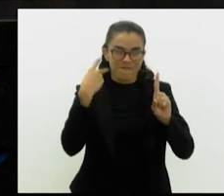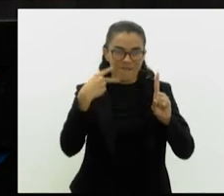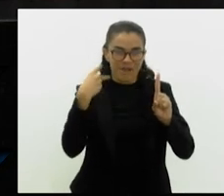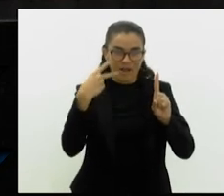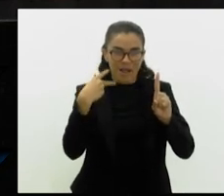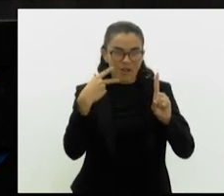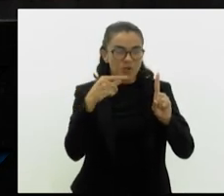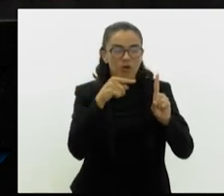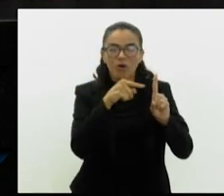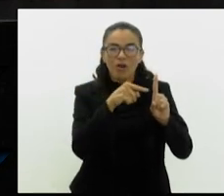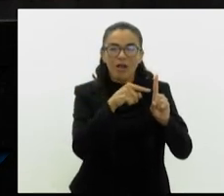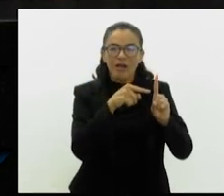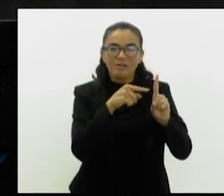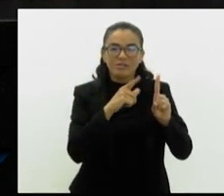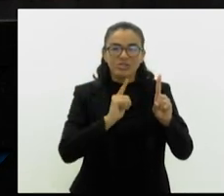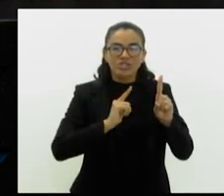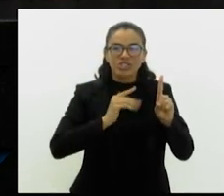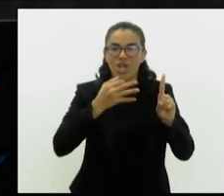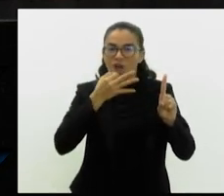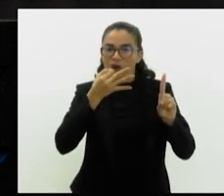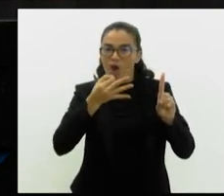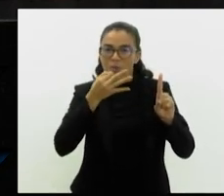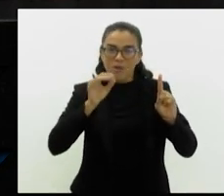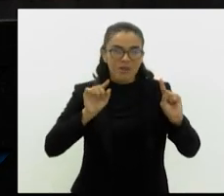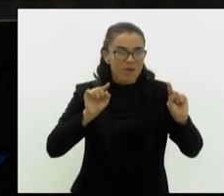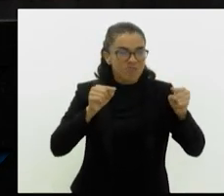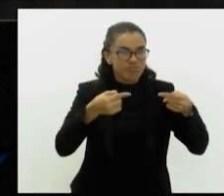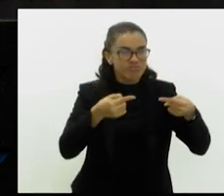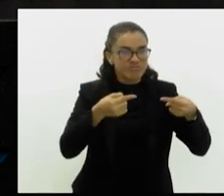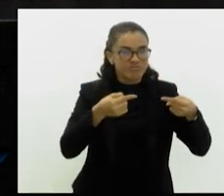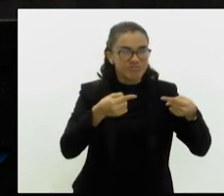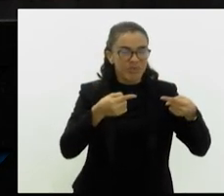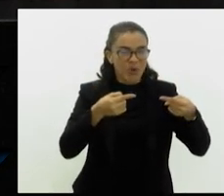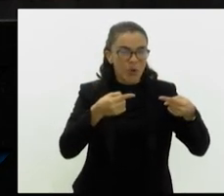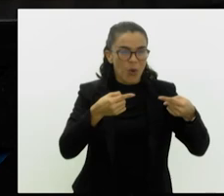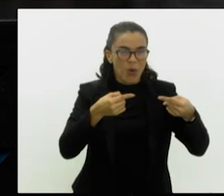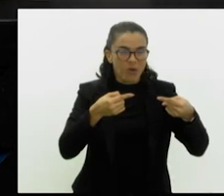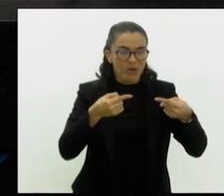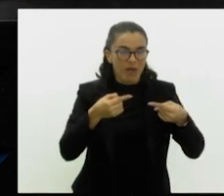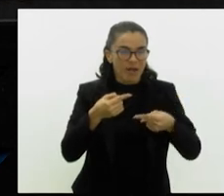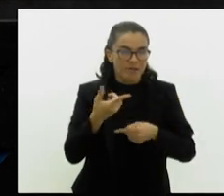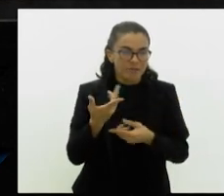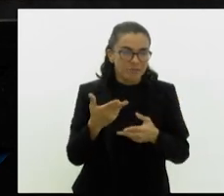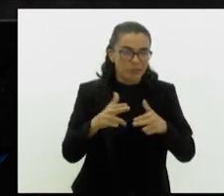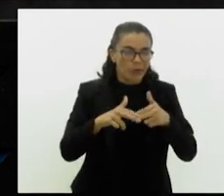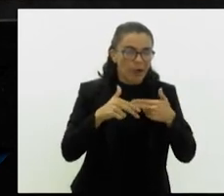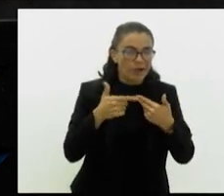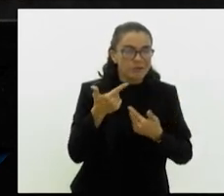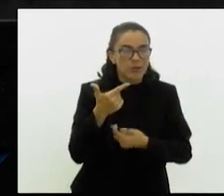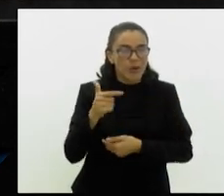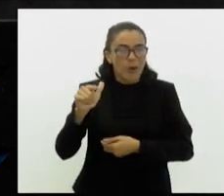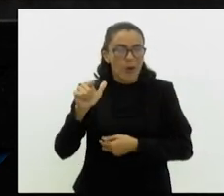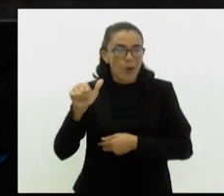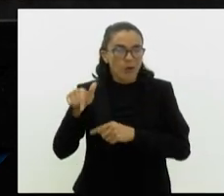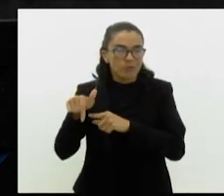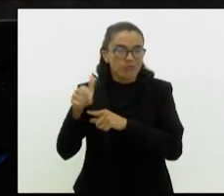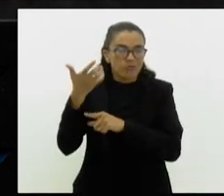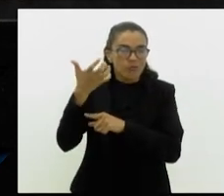praticou uma opinião adversa de que alguns segmentos queriam